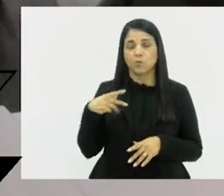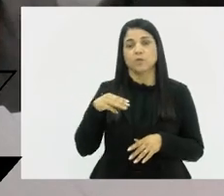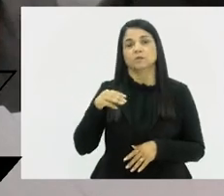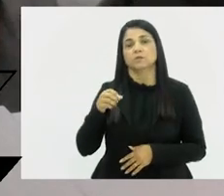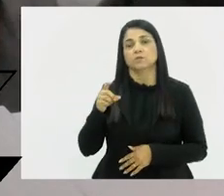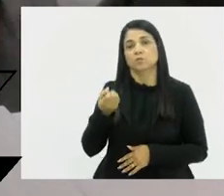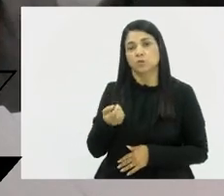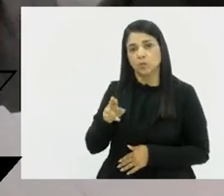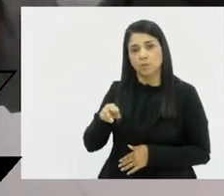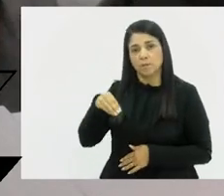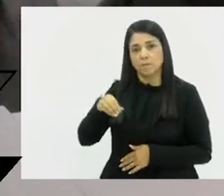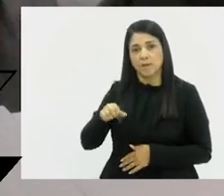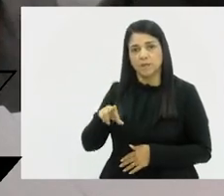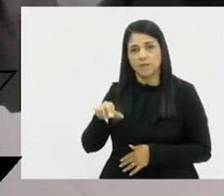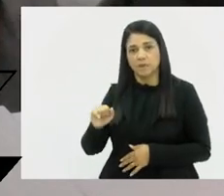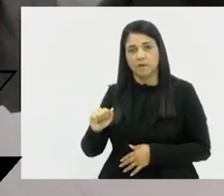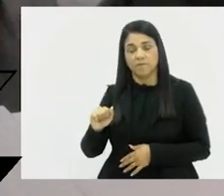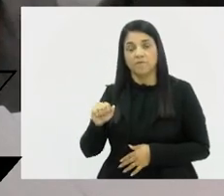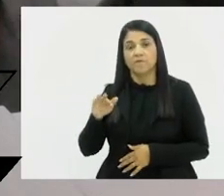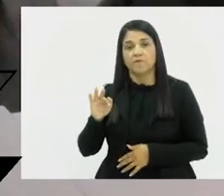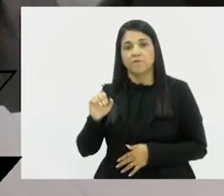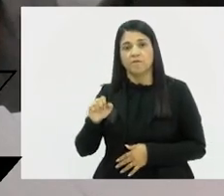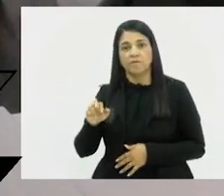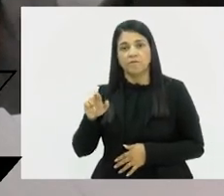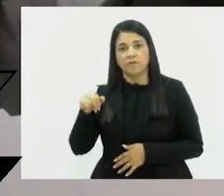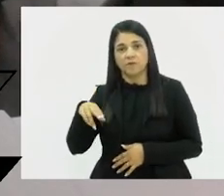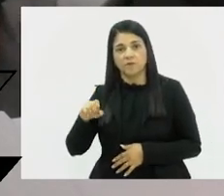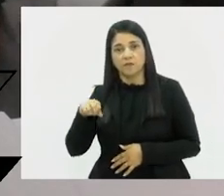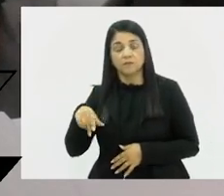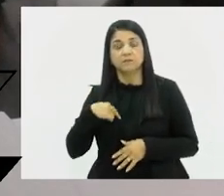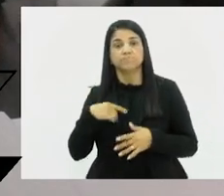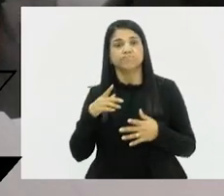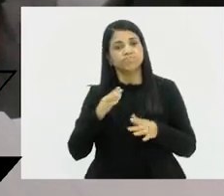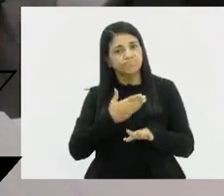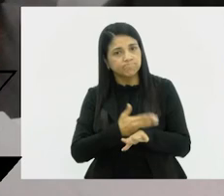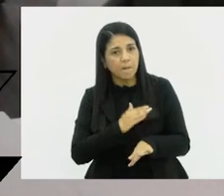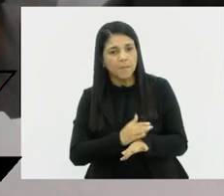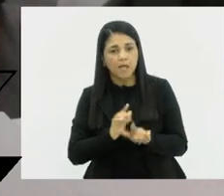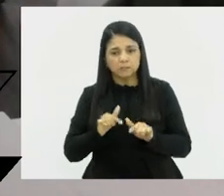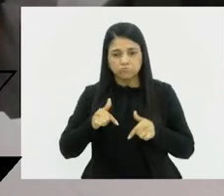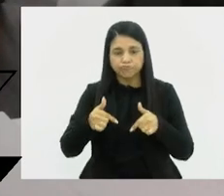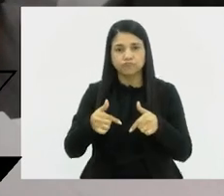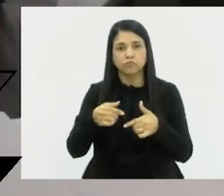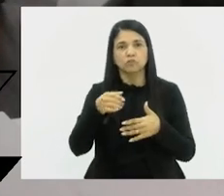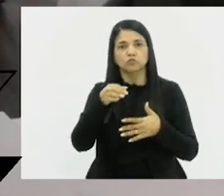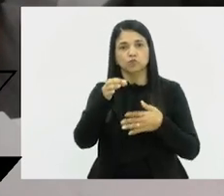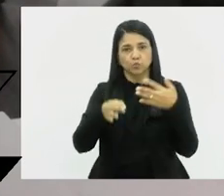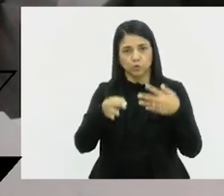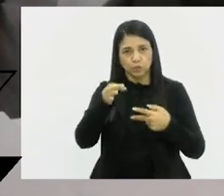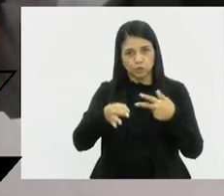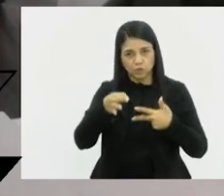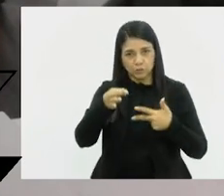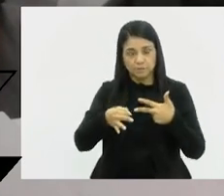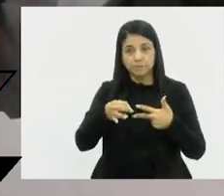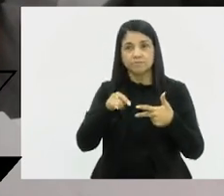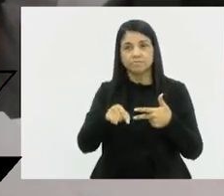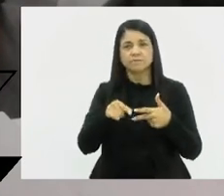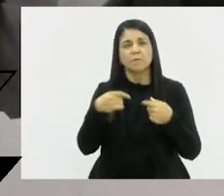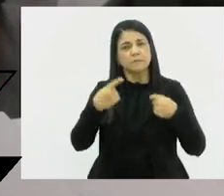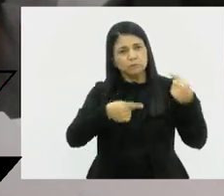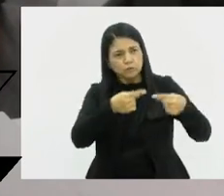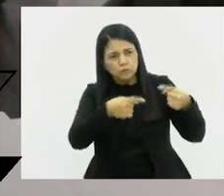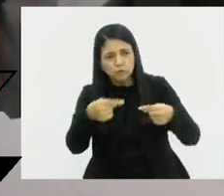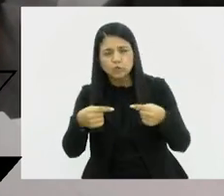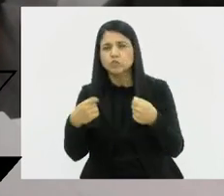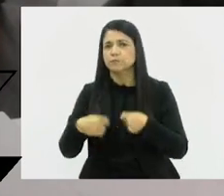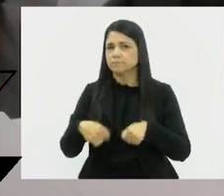Fernanda, no sentido da gente tentar viabilizar uma prática jurídica, talvez ainda, muito discutível ainda, temos que ver como é que